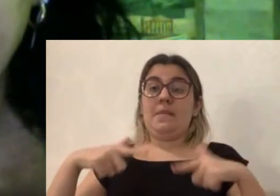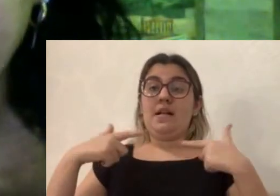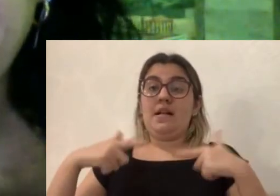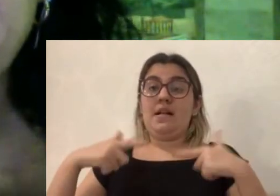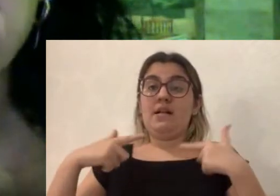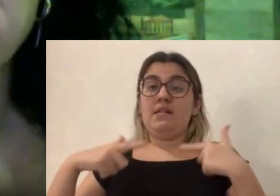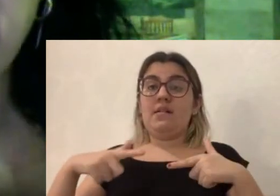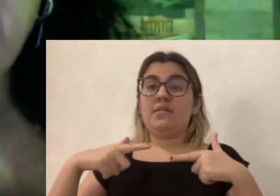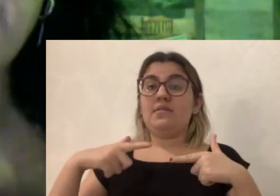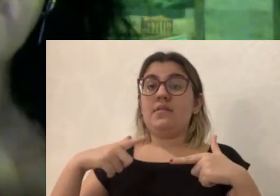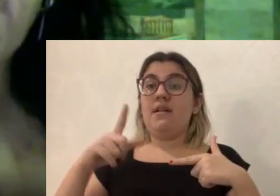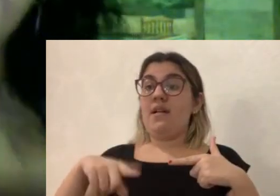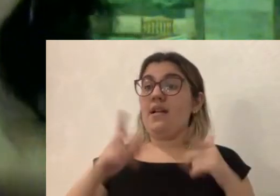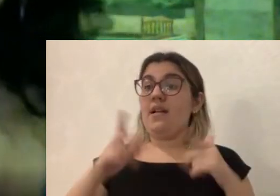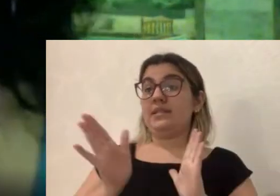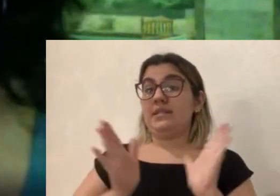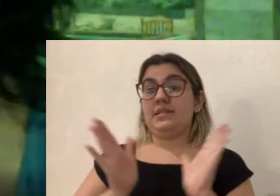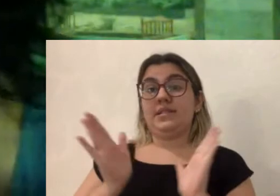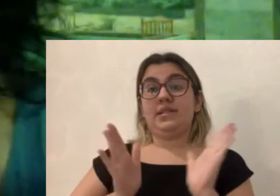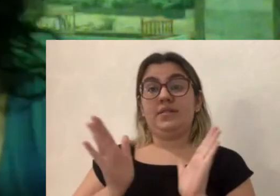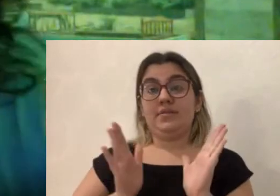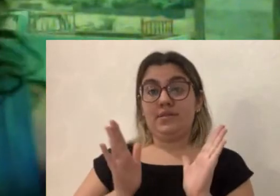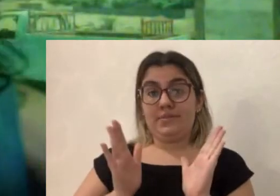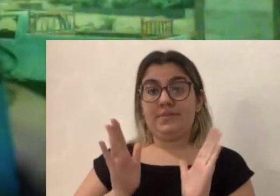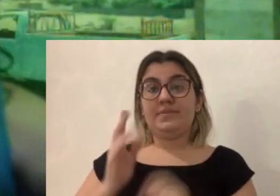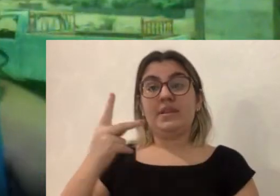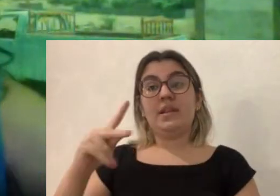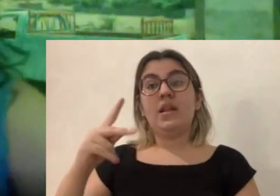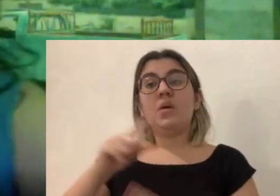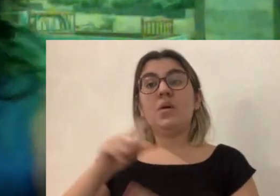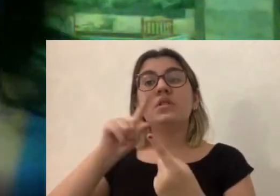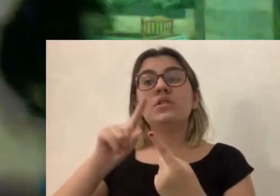Ela faz um trabalho que eu acho extremamente